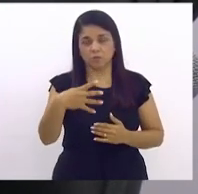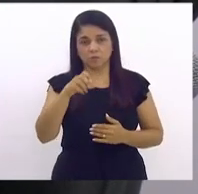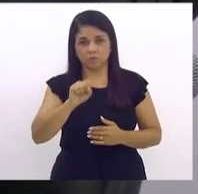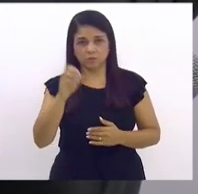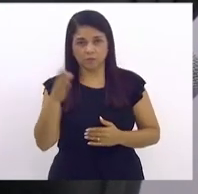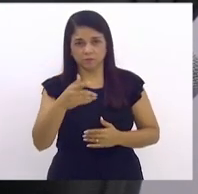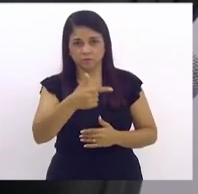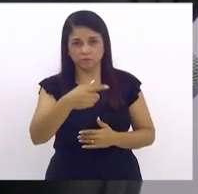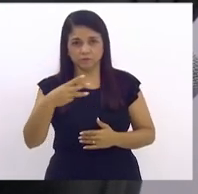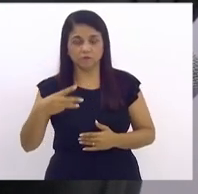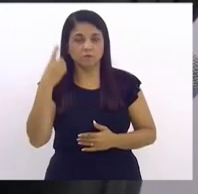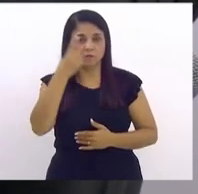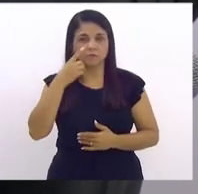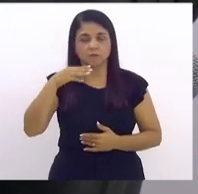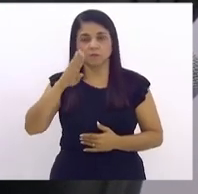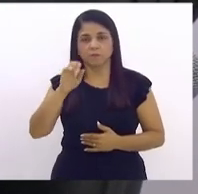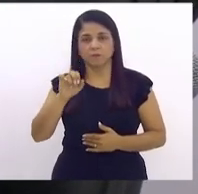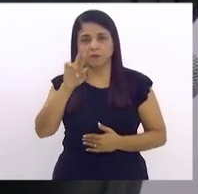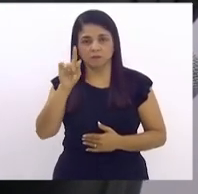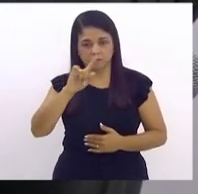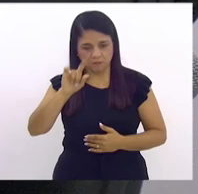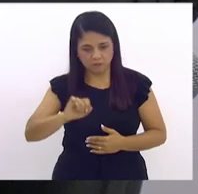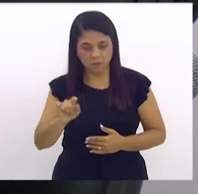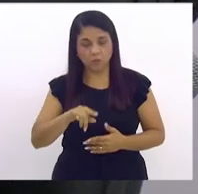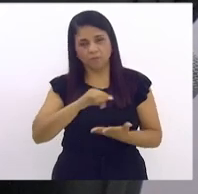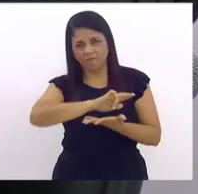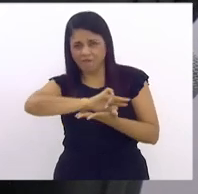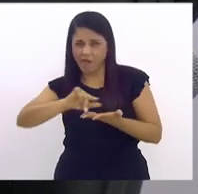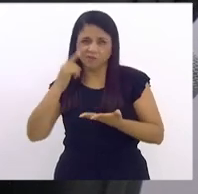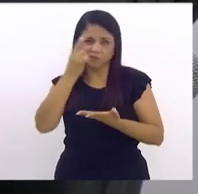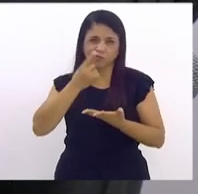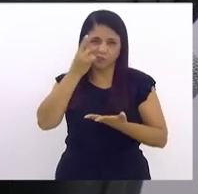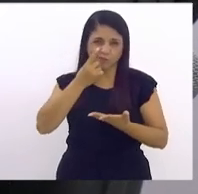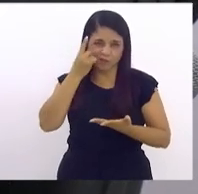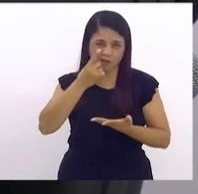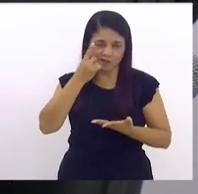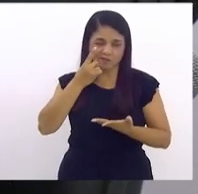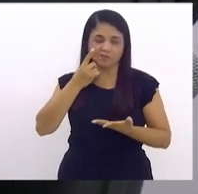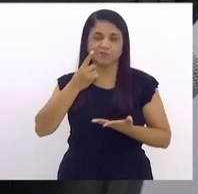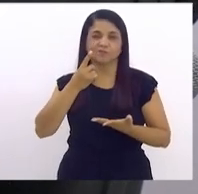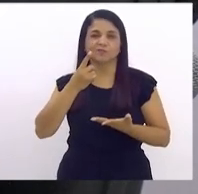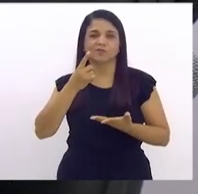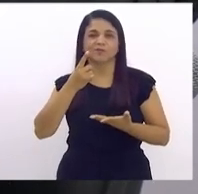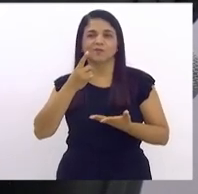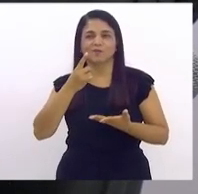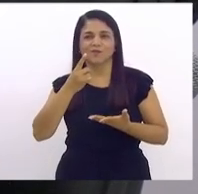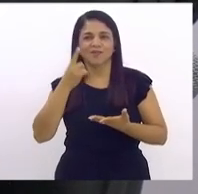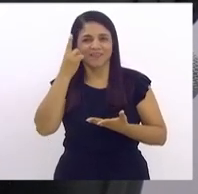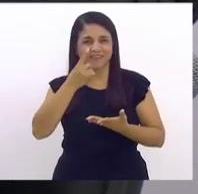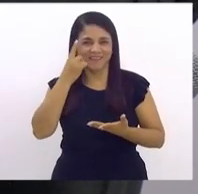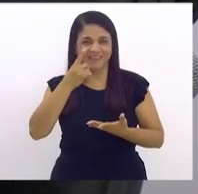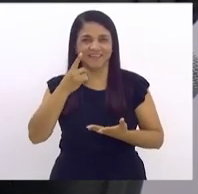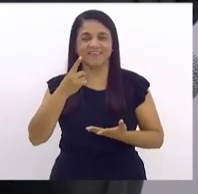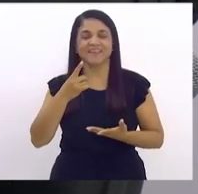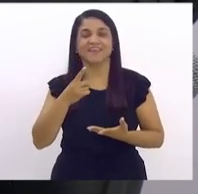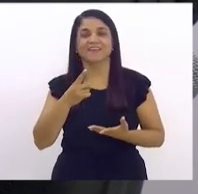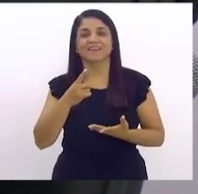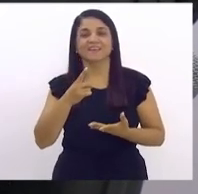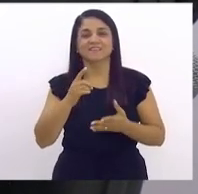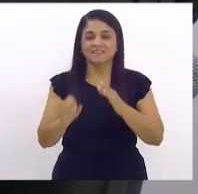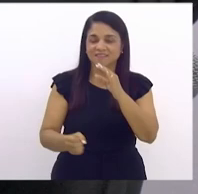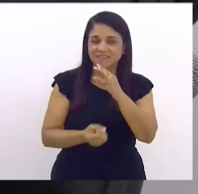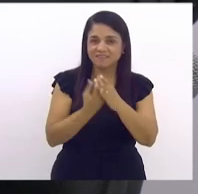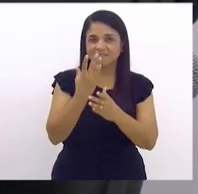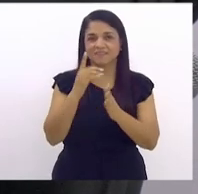1448-23, de autoria dos deputados Brazão, Rodrigo Bacelar, Márcio Canella, Marta Rocha, Renato Machado, Munir Neto, Fred Pacheco, Jorge Felipe Neto, Índia Armelau, que